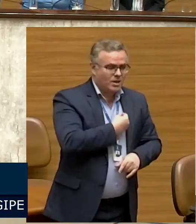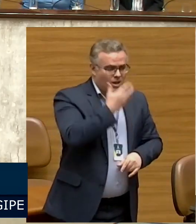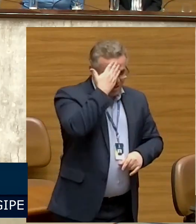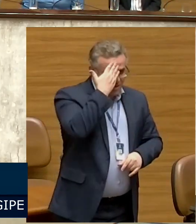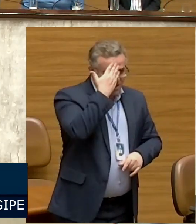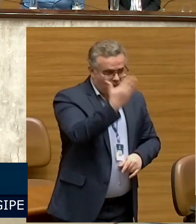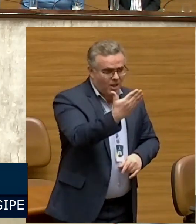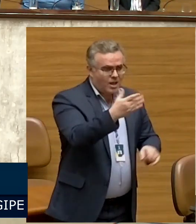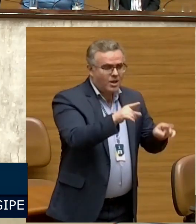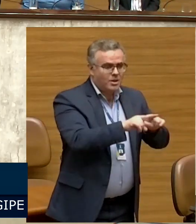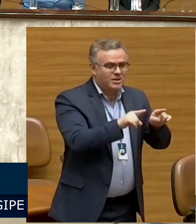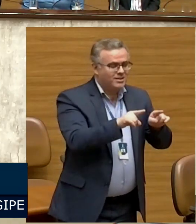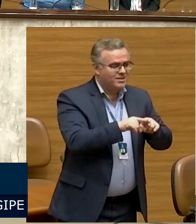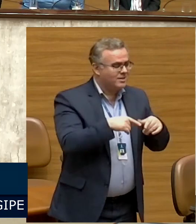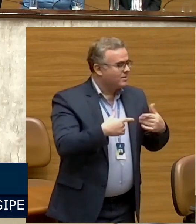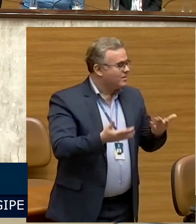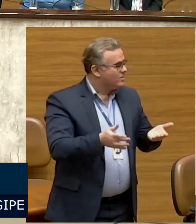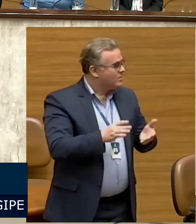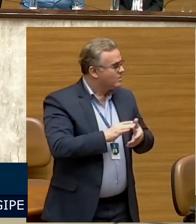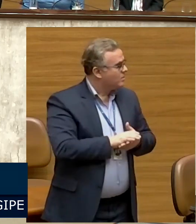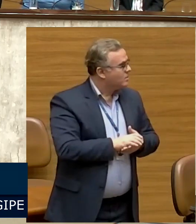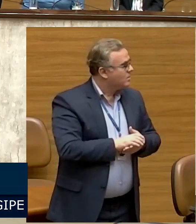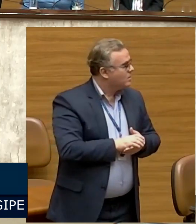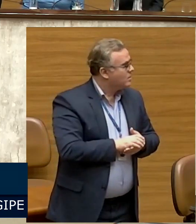Agradecer também, né,